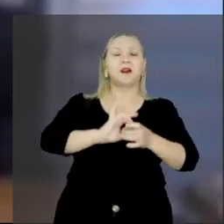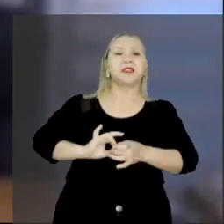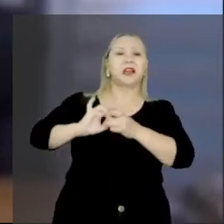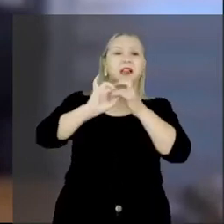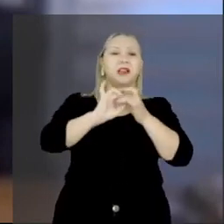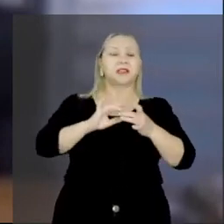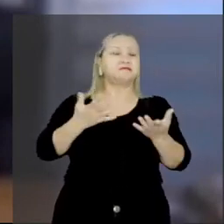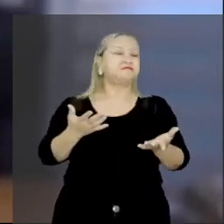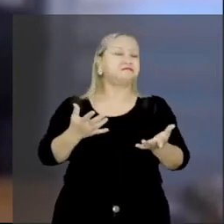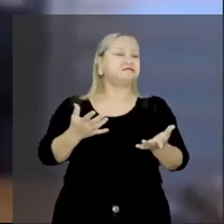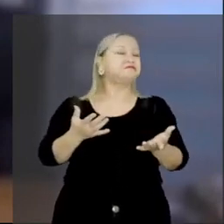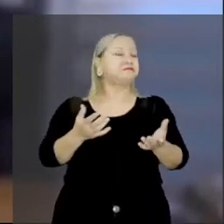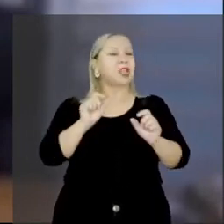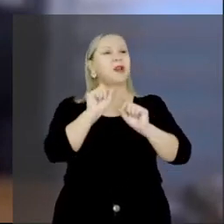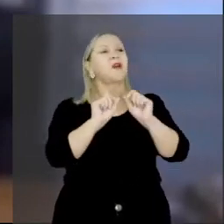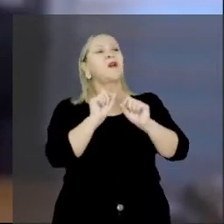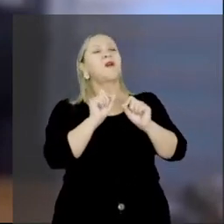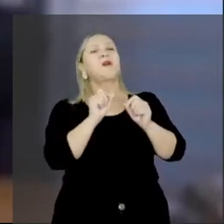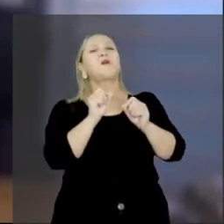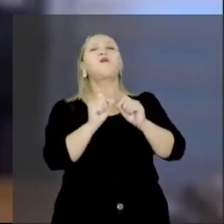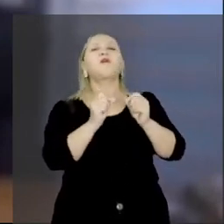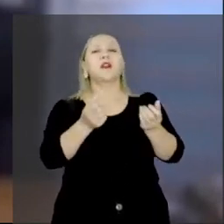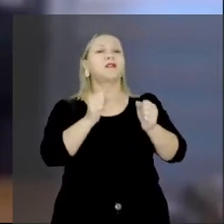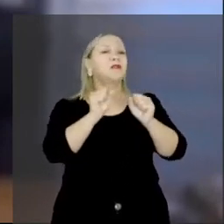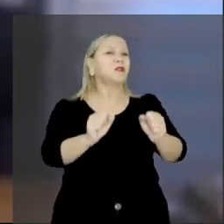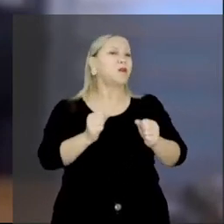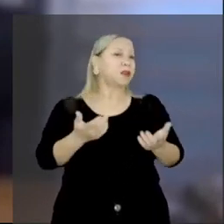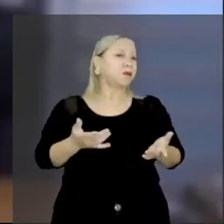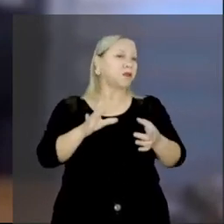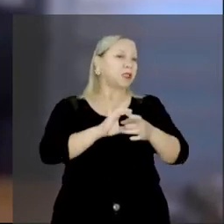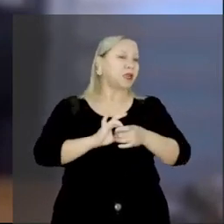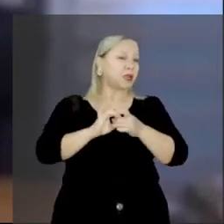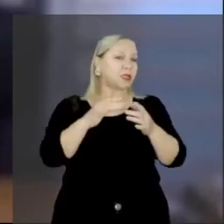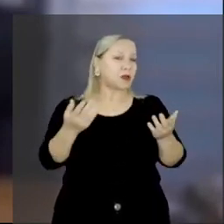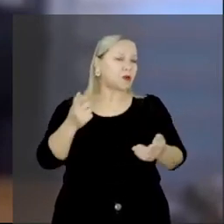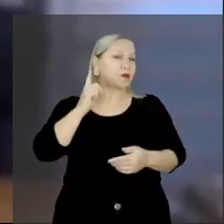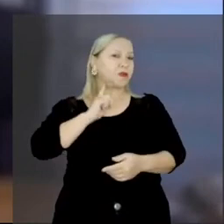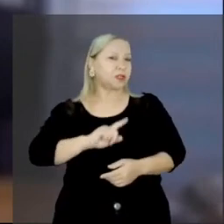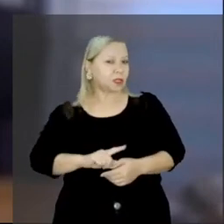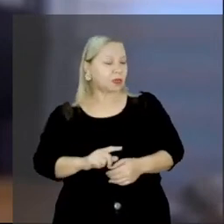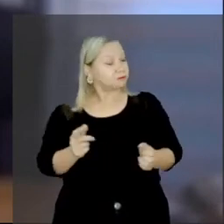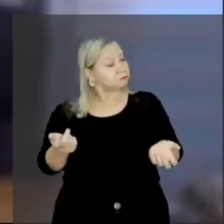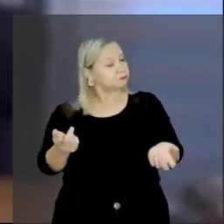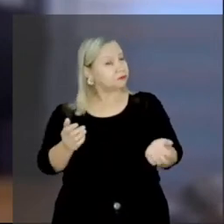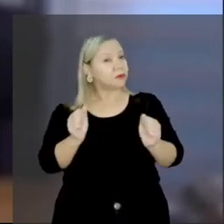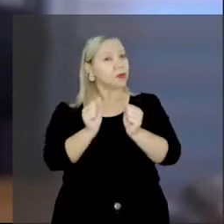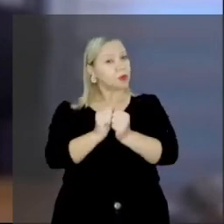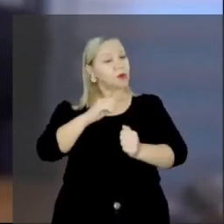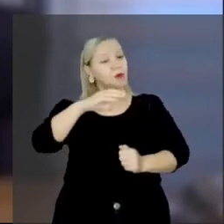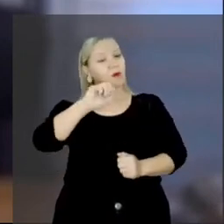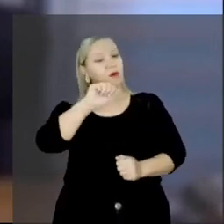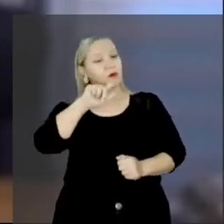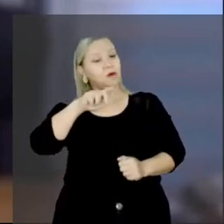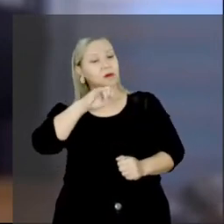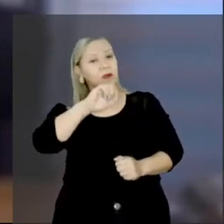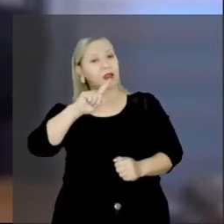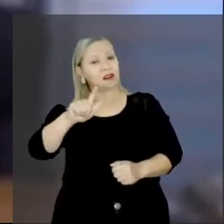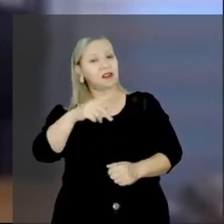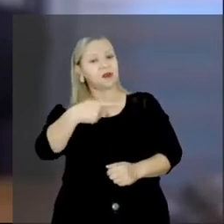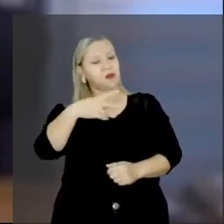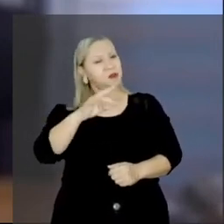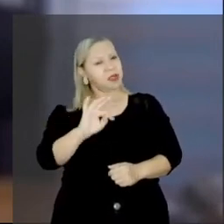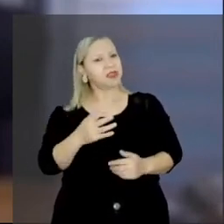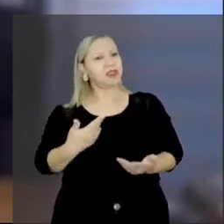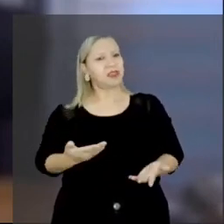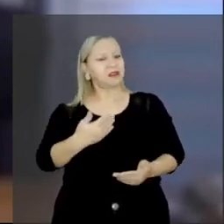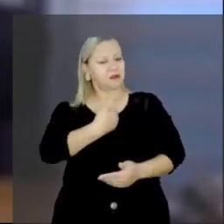respeitamos as decisões dos PT regionais, do PT municipal, mas eu quero te dizer que quando terminar o mandato do Calil, que ele